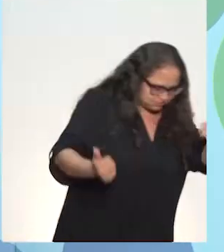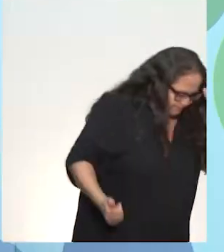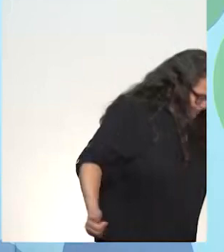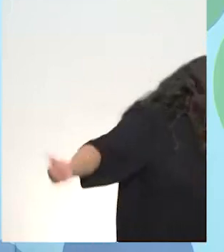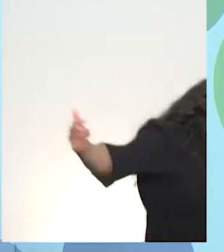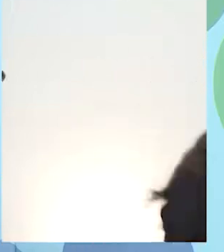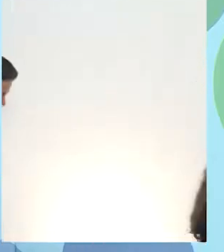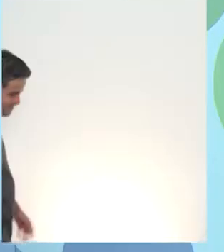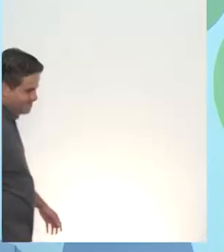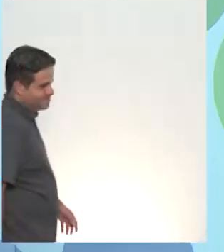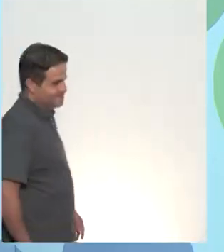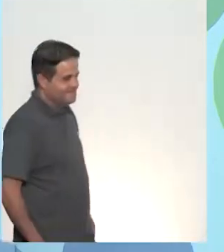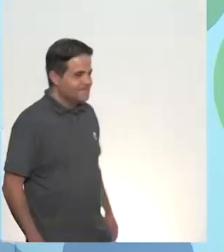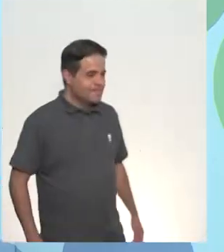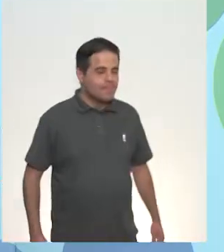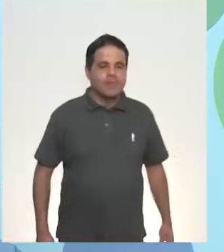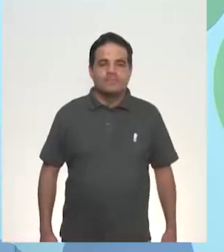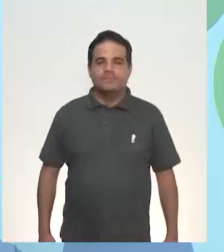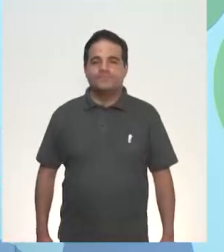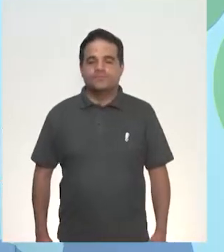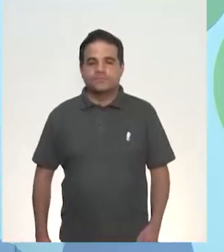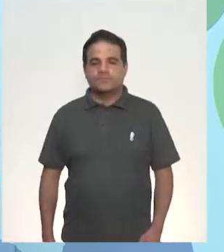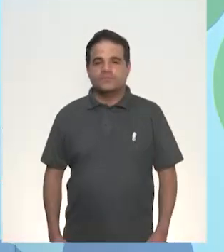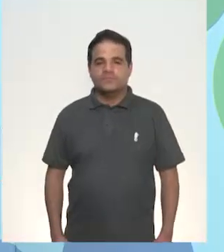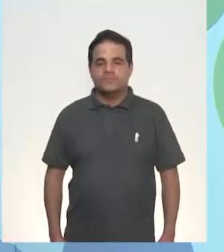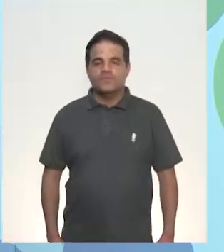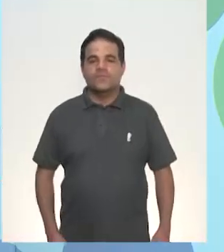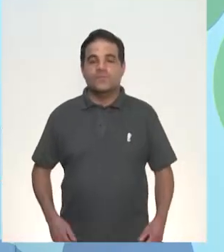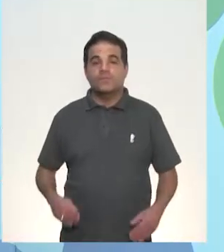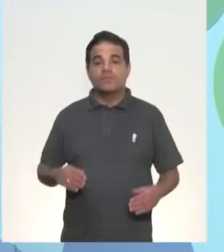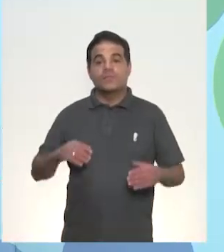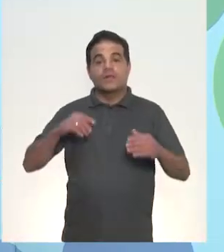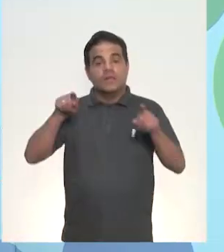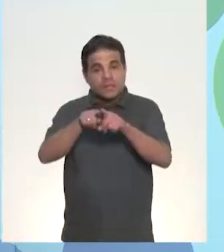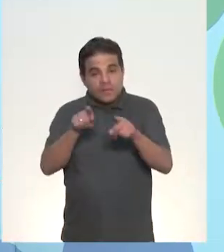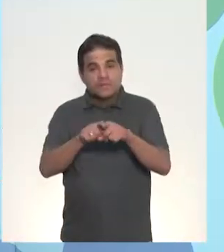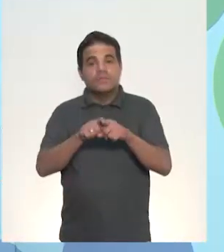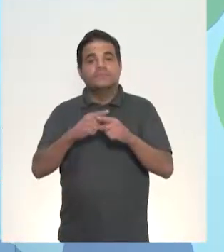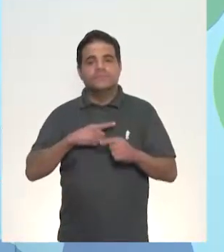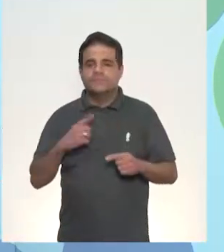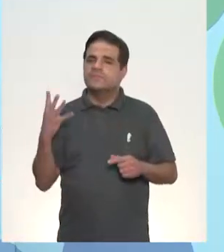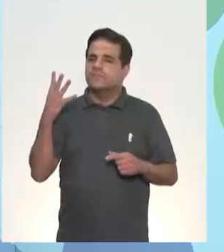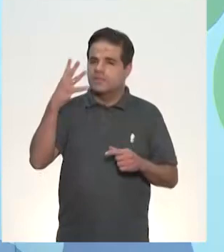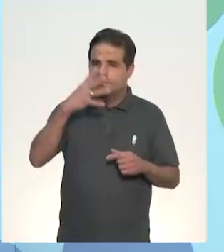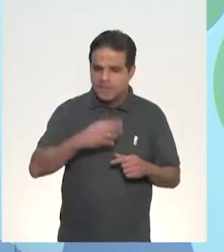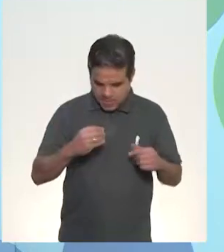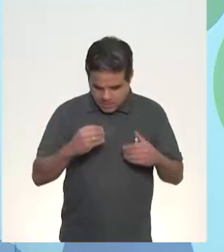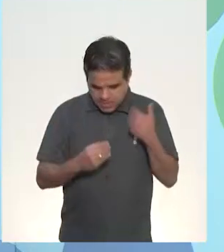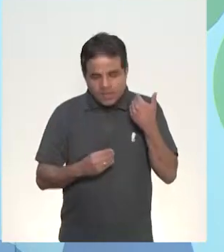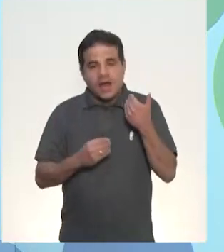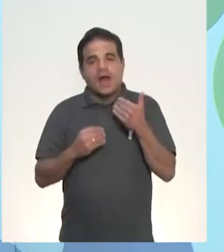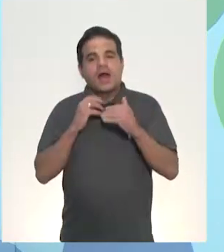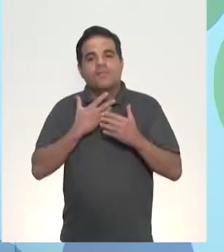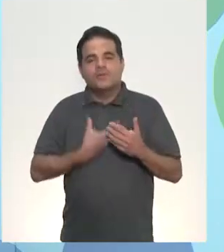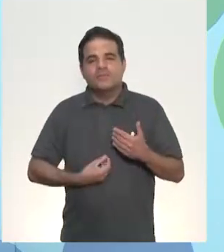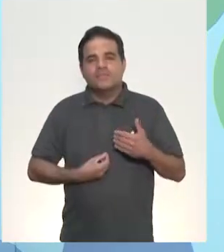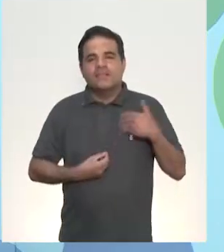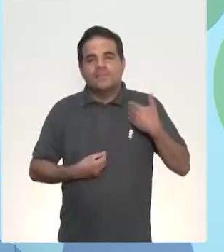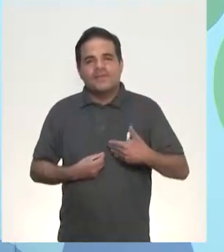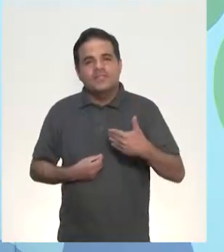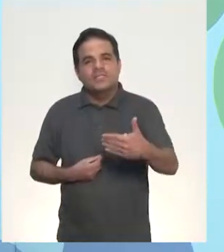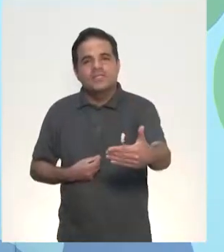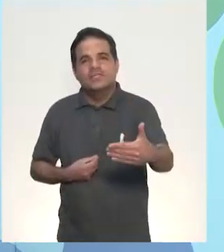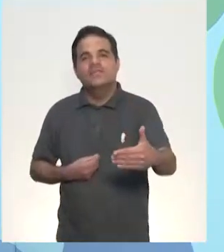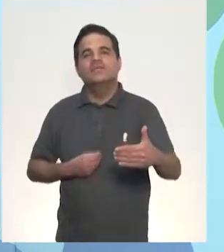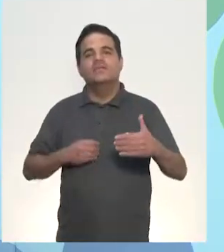a linguagem poética a gente vê que até no pior ainda existe beleza, que a tristeza ela é triste, mas